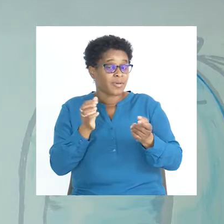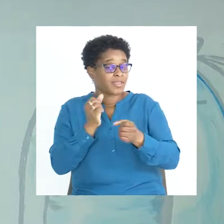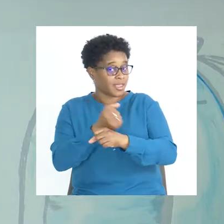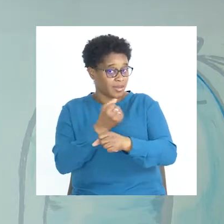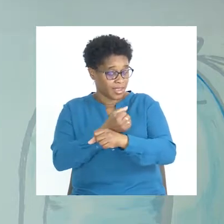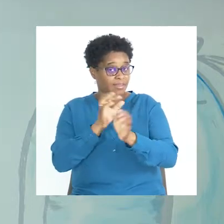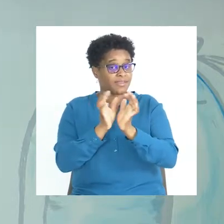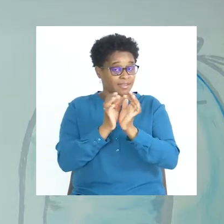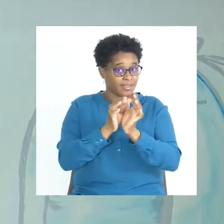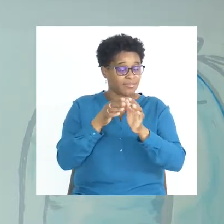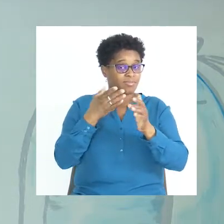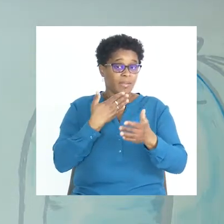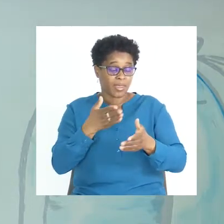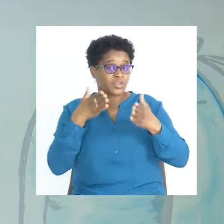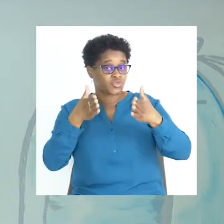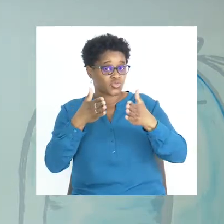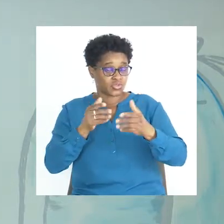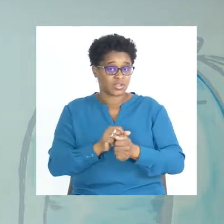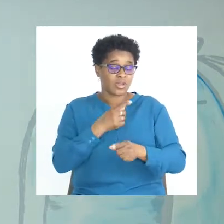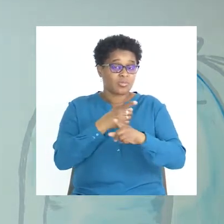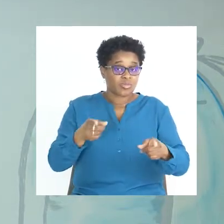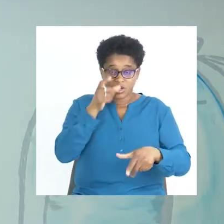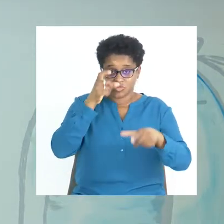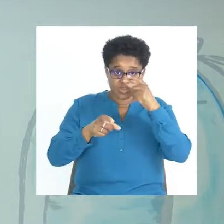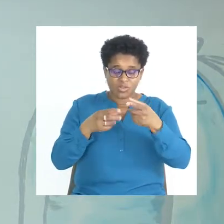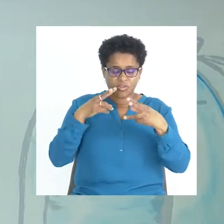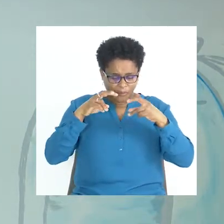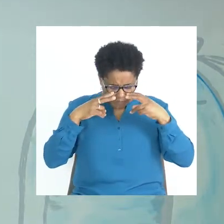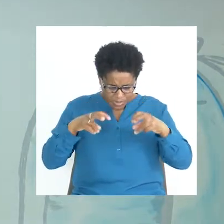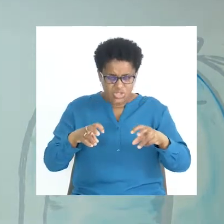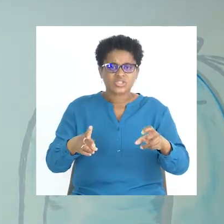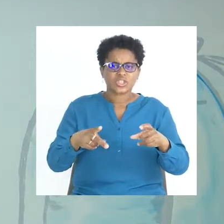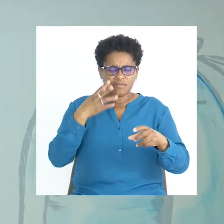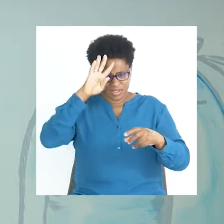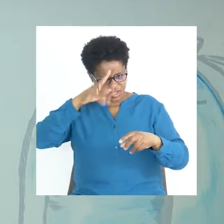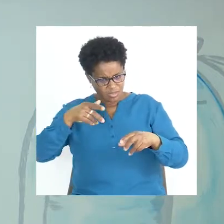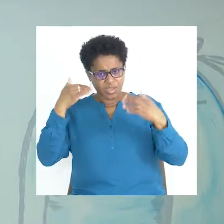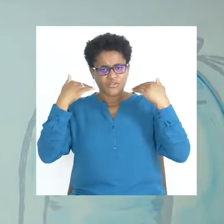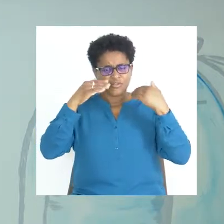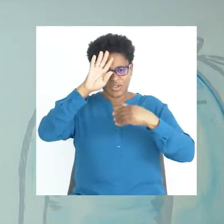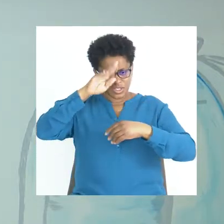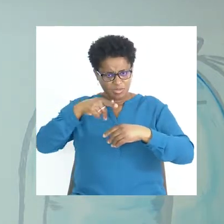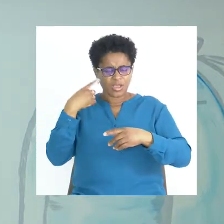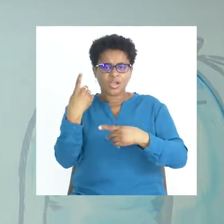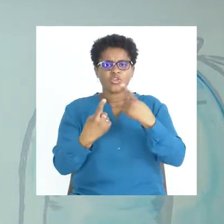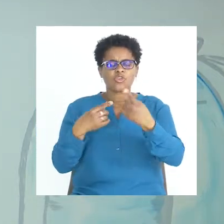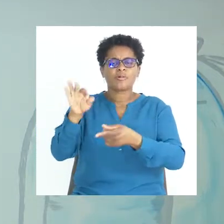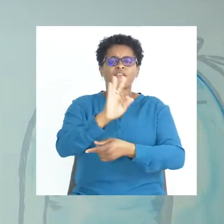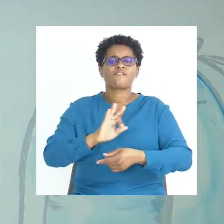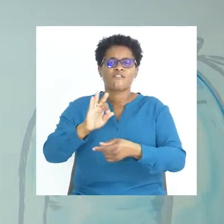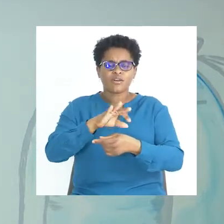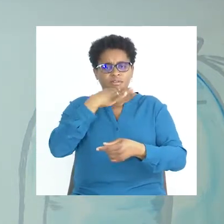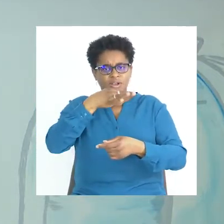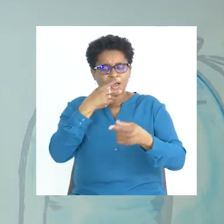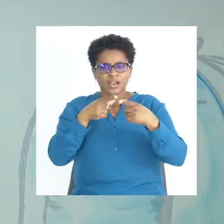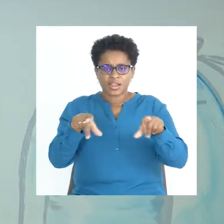Aquilo ajuda. Portanto, ajuda porque as pessoas vão pesquisando, vão sabendo de muitas informações e vão dando conta de algumas formas de